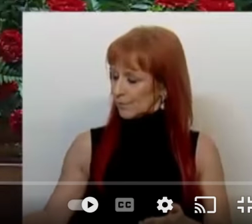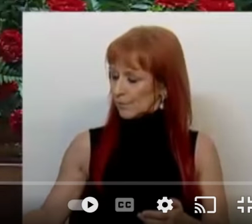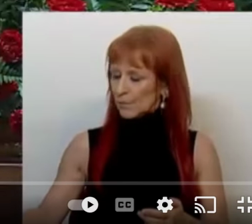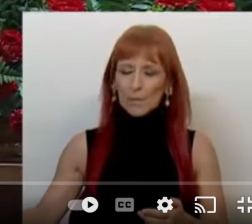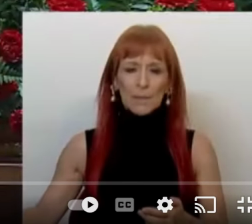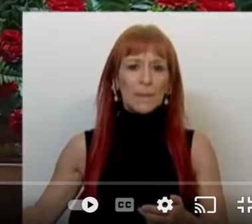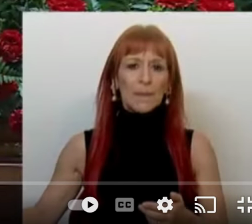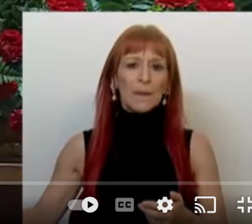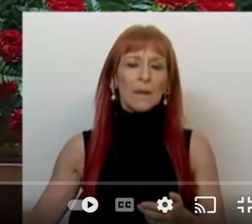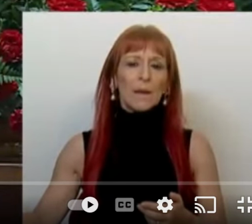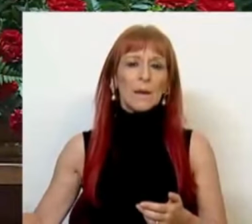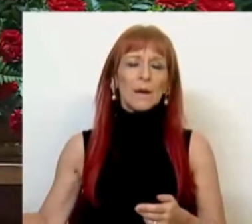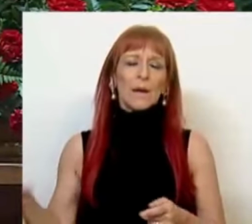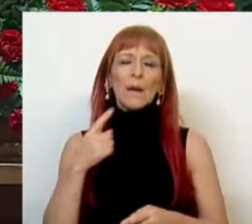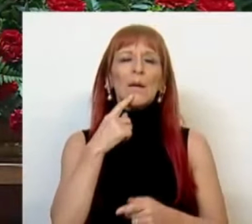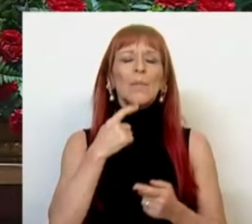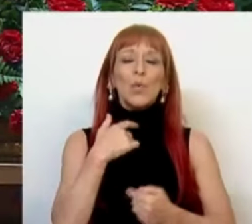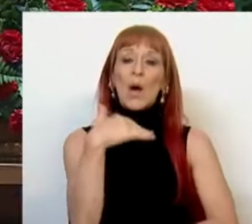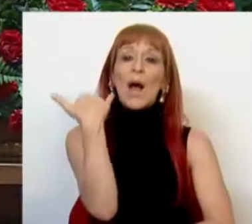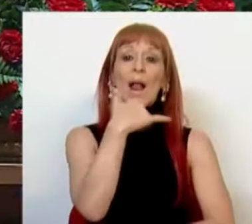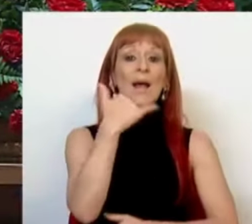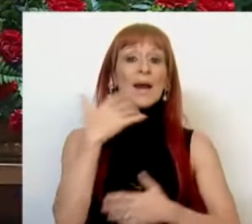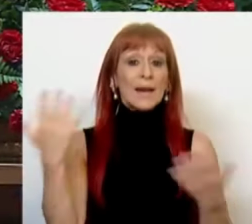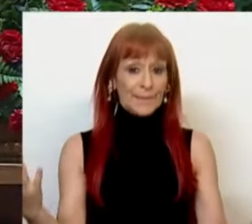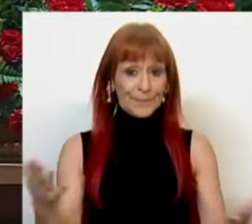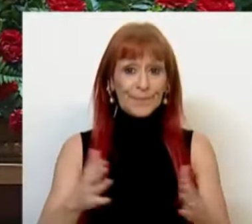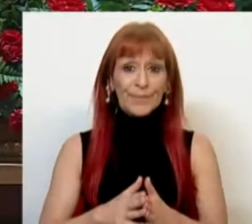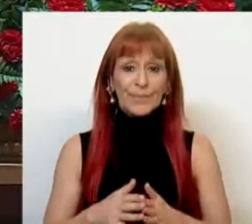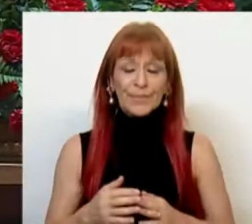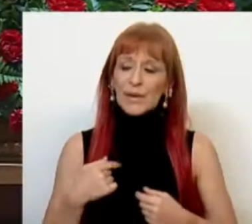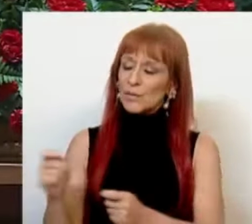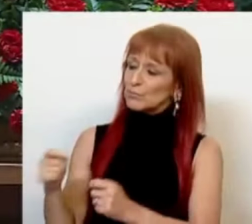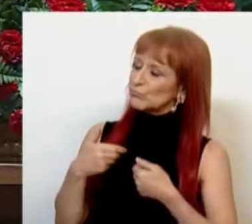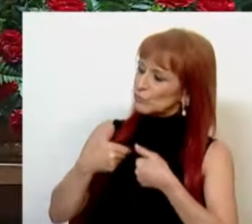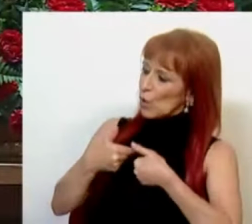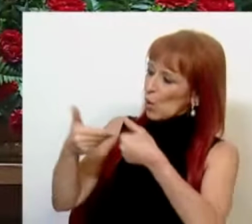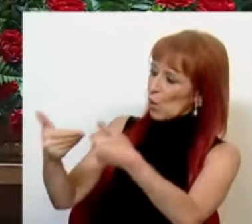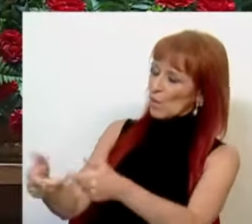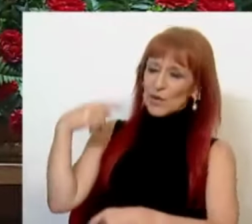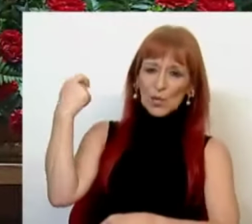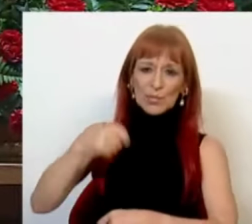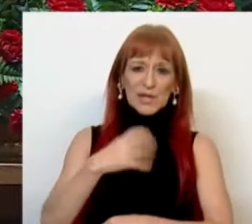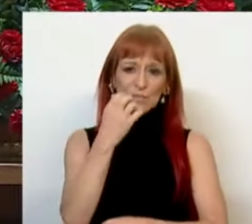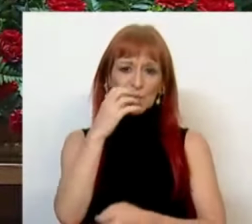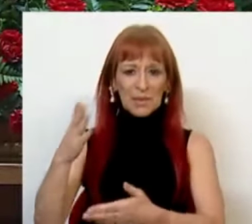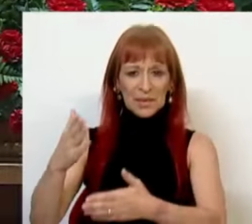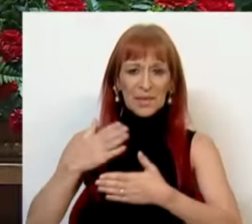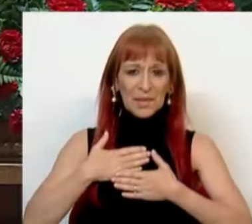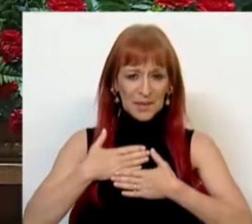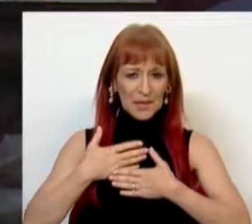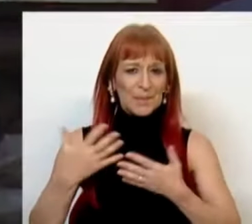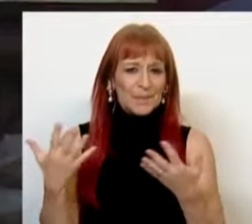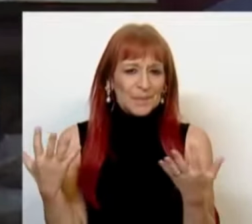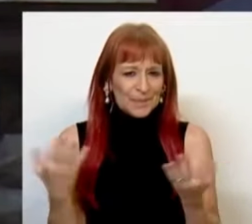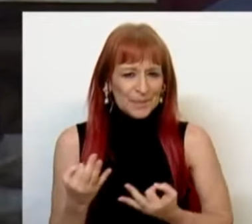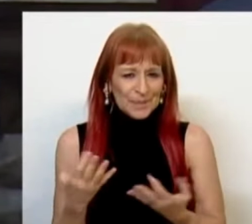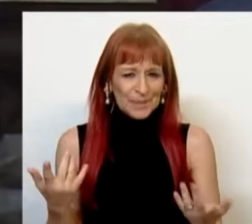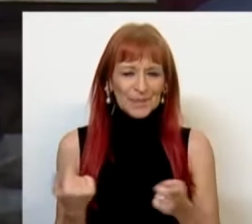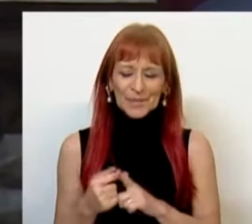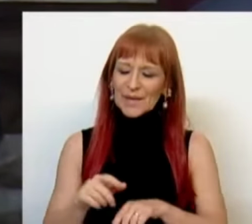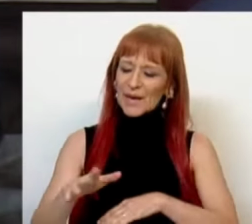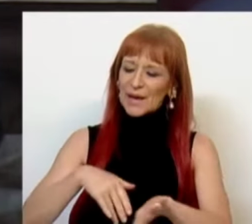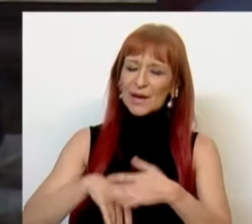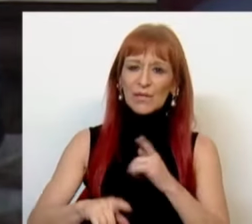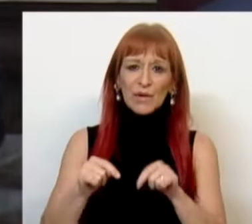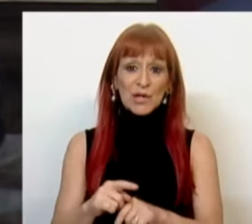Foi com muita alegria que recebi o convite do presidente Marcelo Rebelo de Souza para